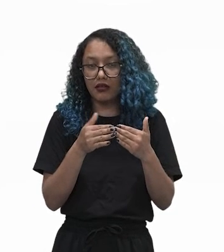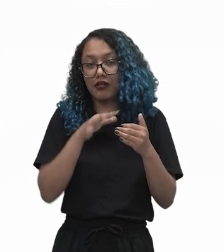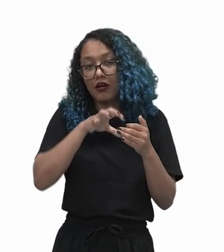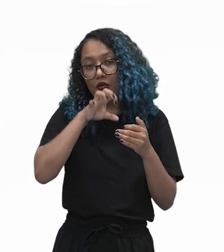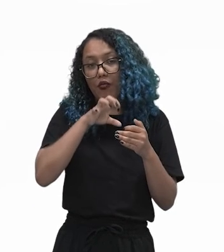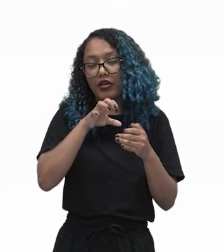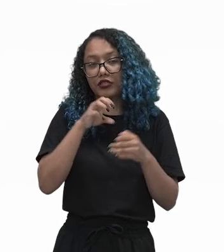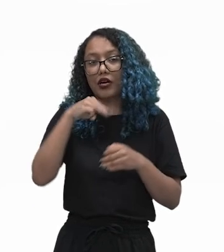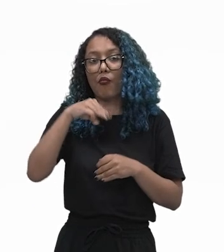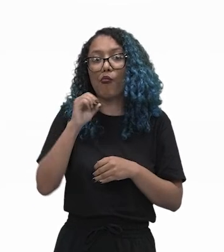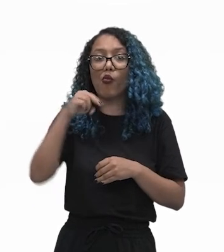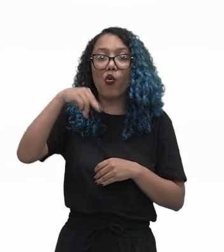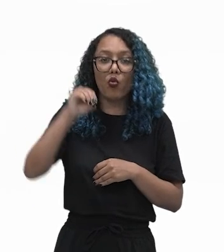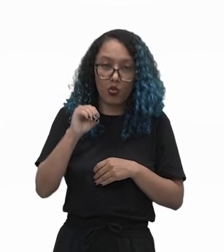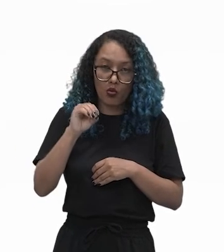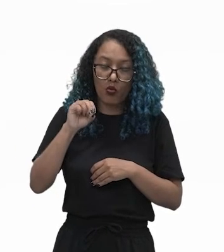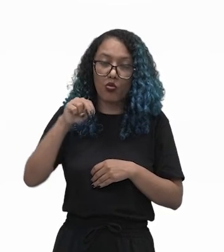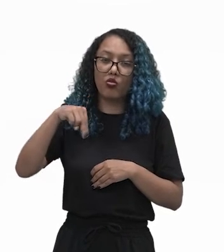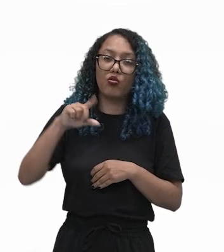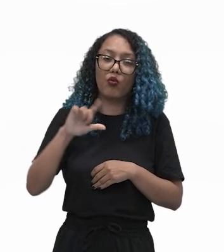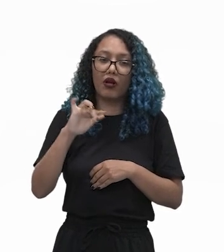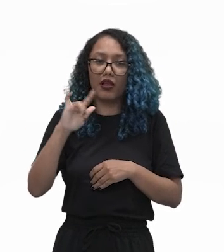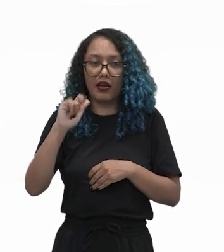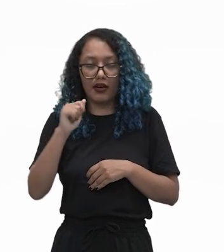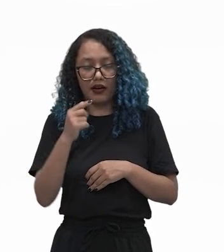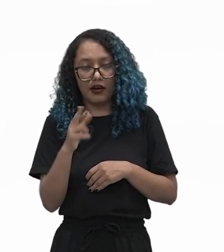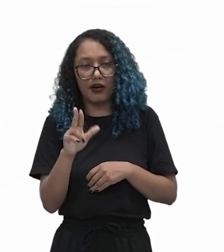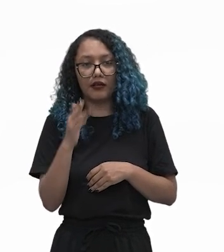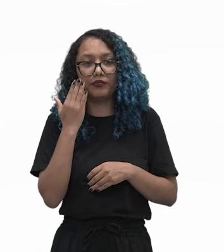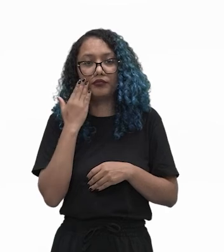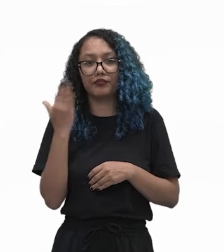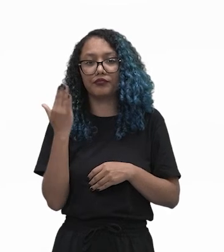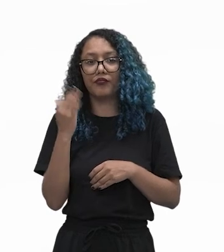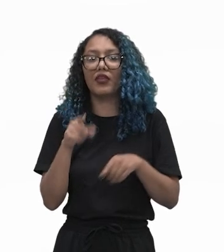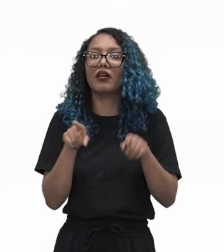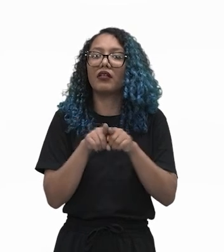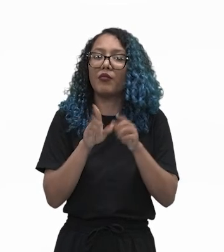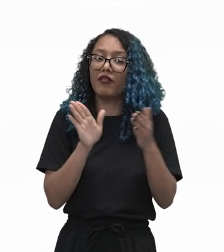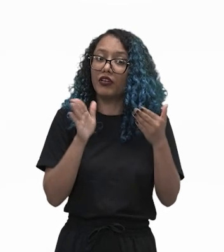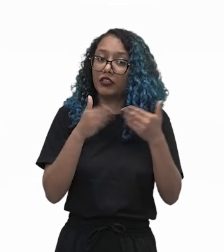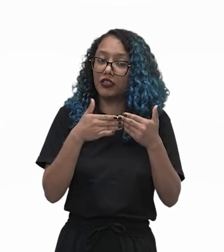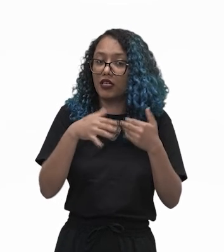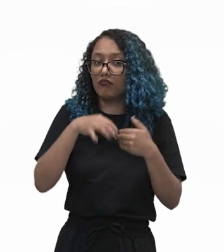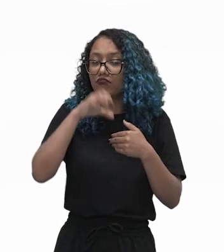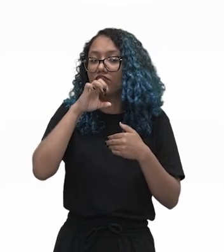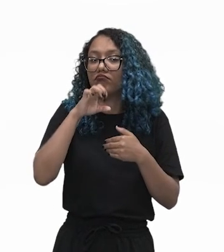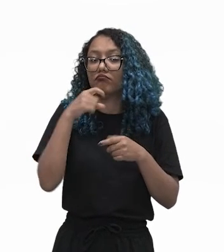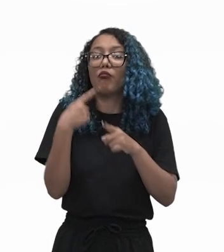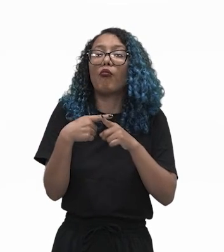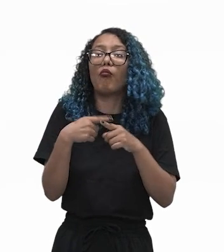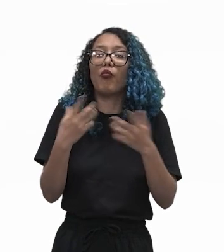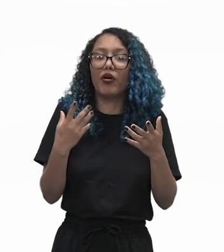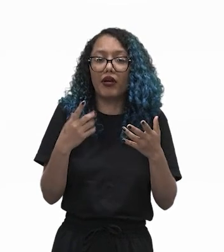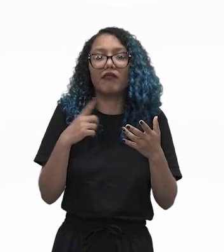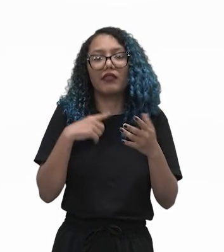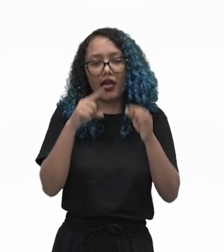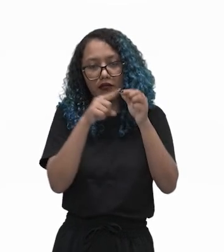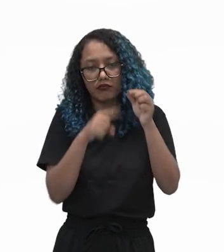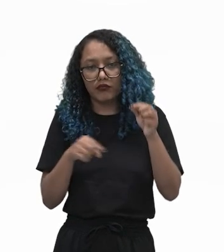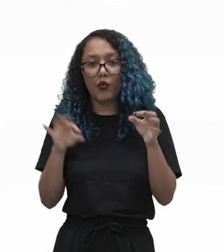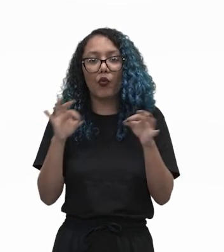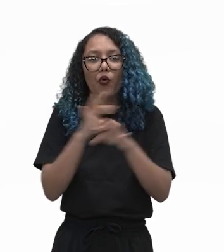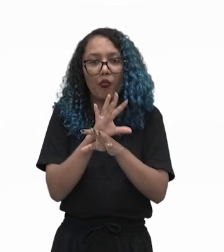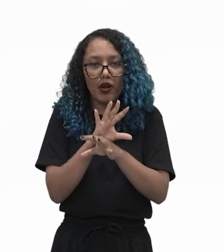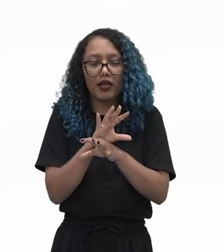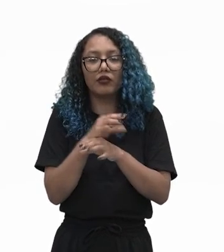Essas outras, ela é uma cadeia fechada, ou seja, cíclica, aromática, porque eu tenho núcleo aromático,